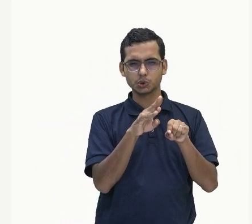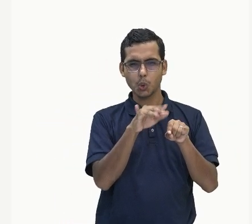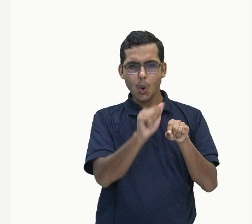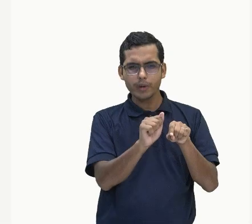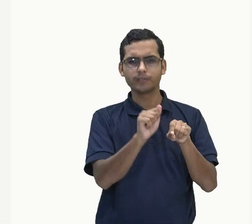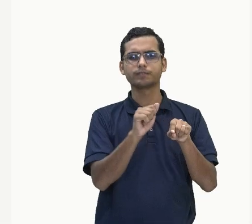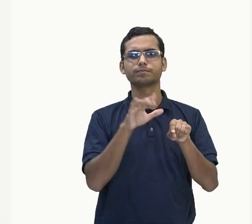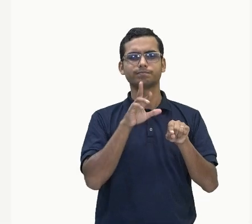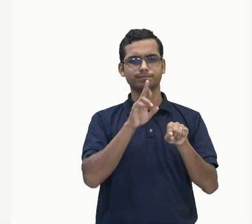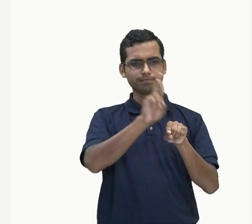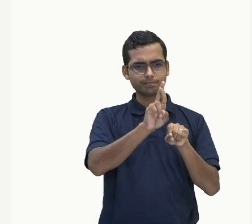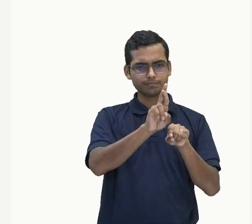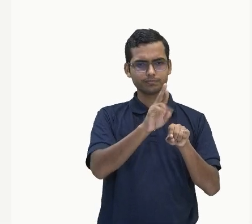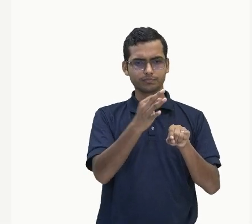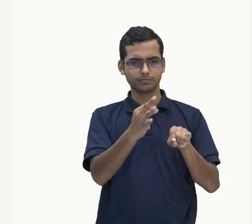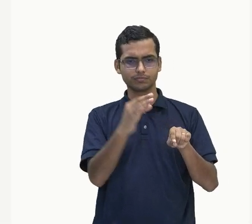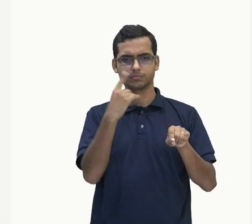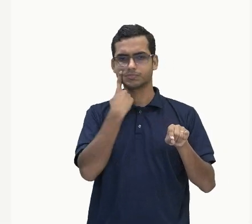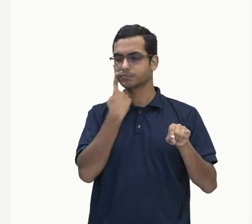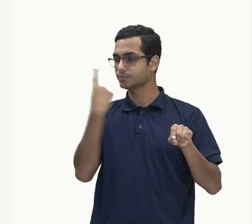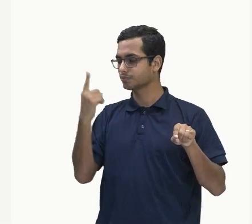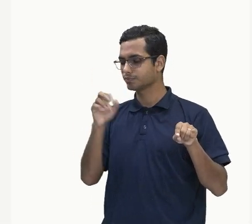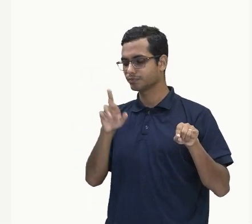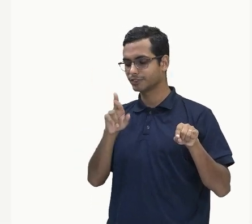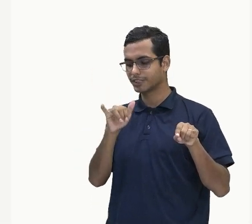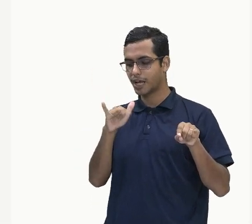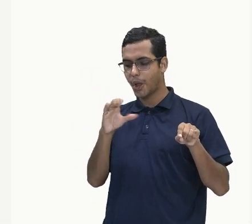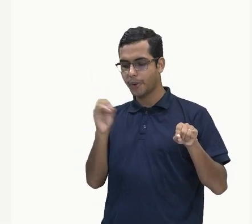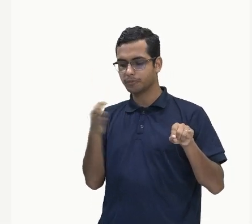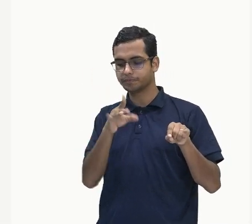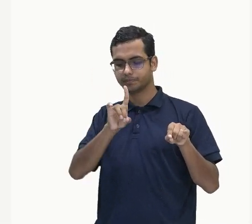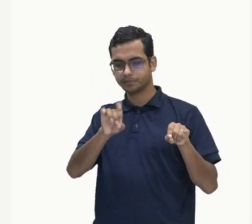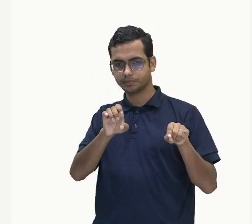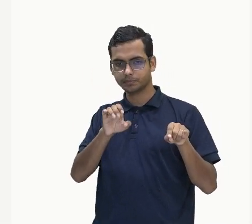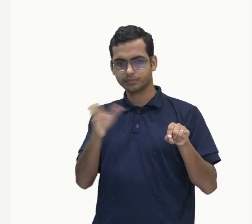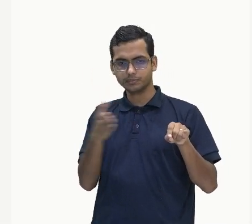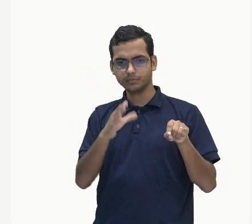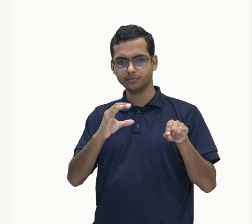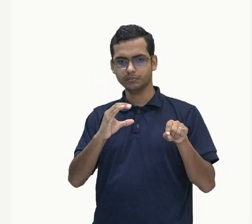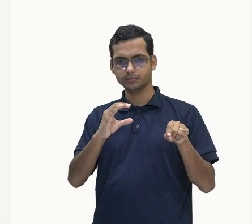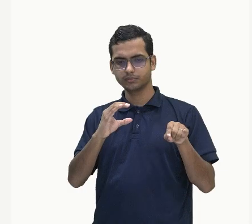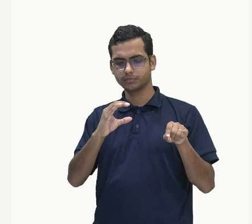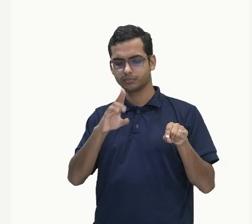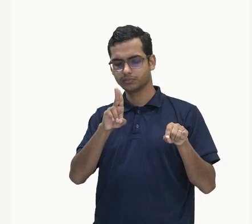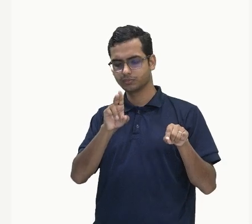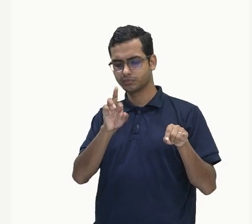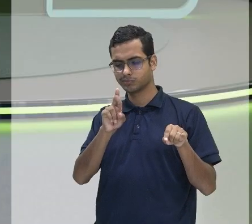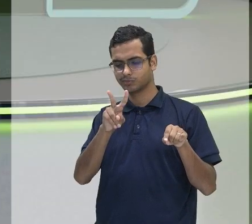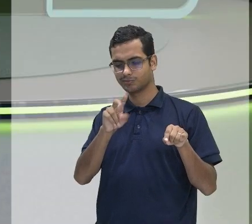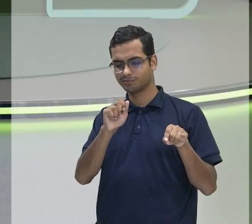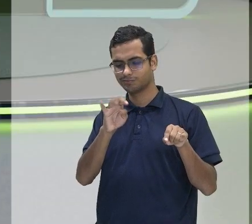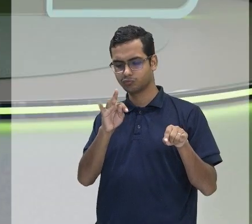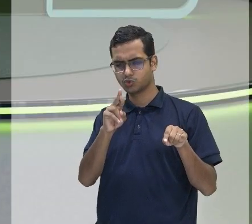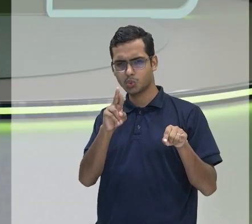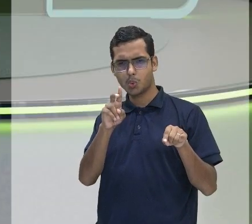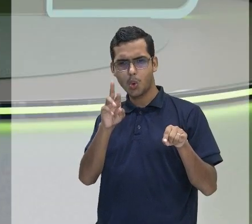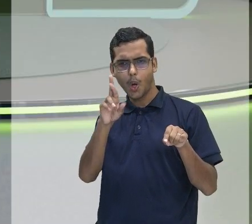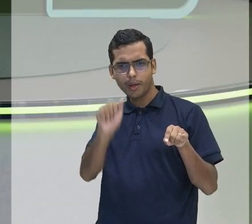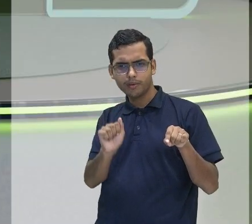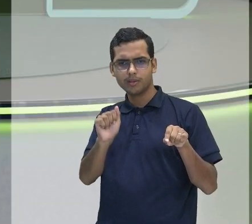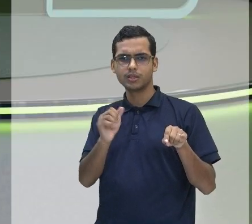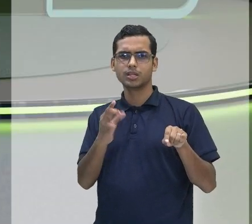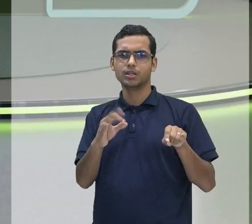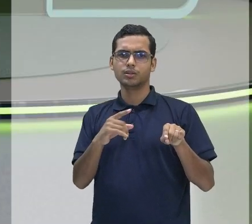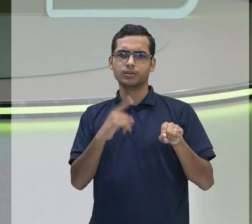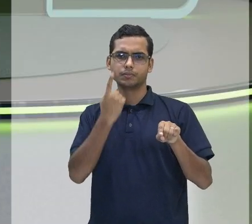de curvatura. Então, esses são os elementos do espelho. E olha só, ao meu lado,